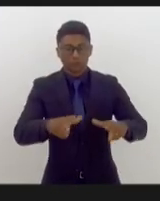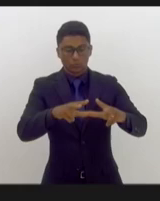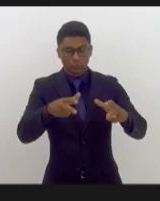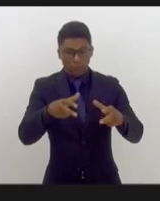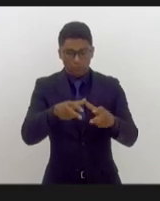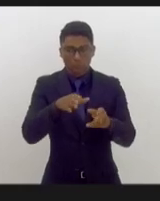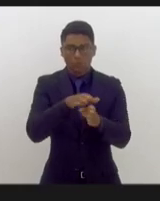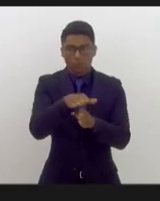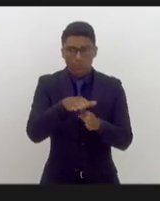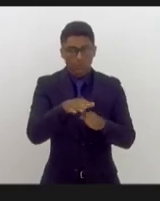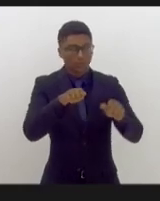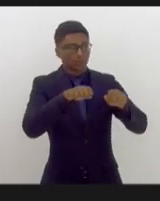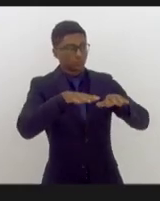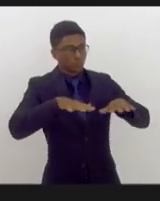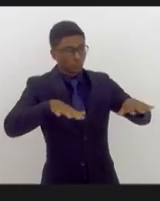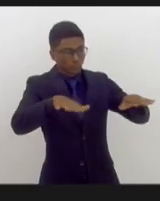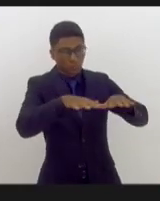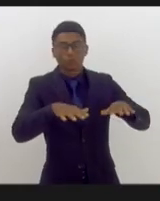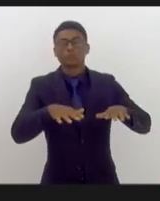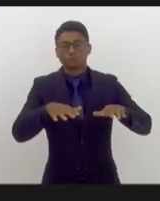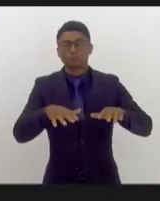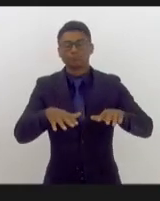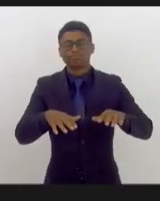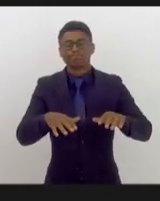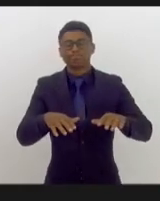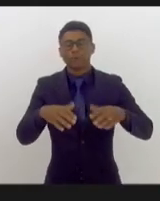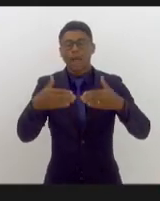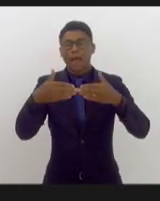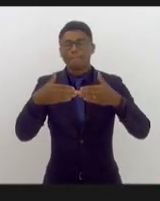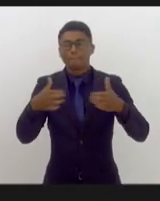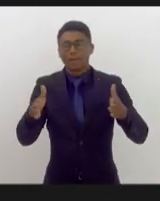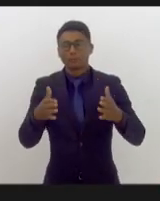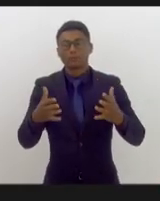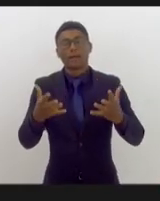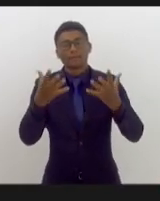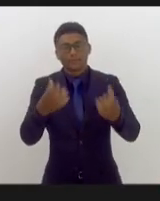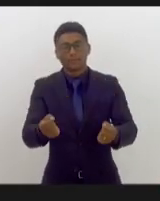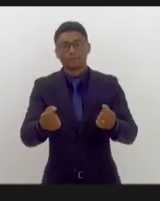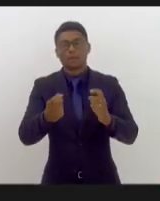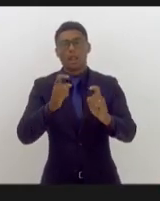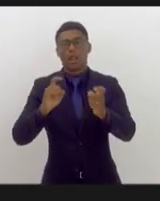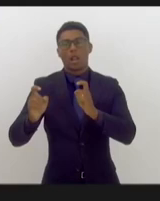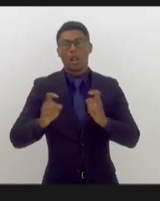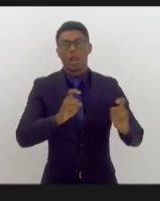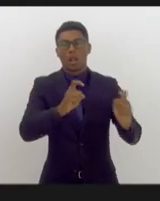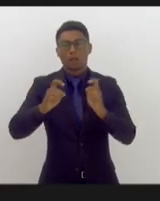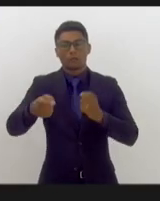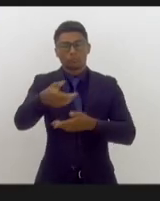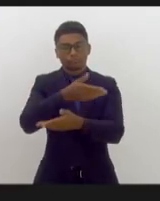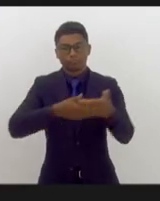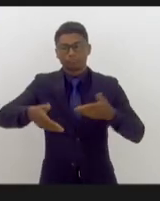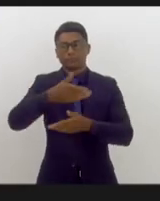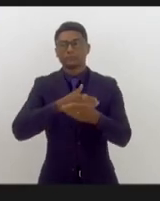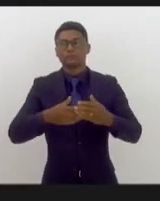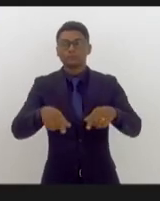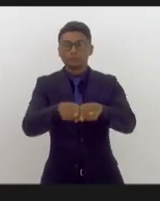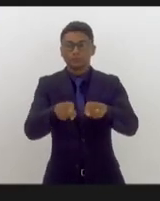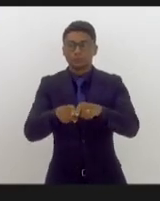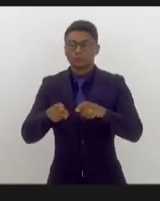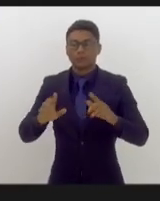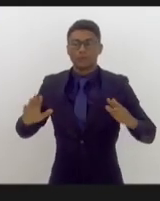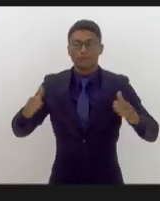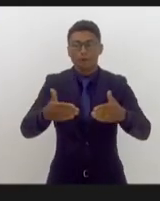todo representando, à disposição para a gente poder, inclusive nas discussões na Alerj, em outros